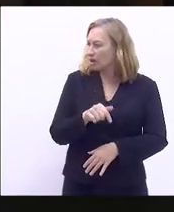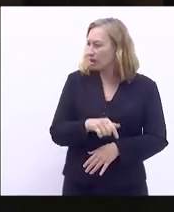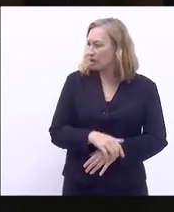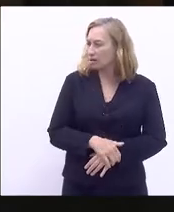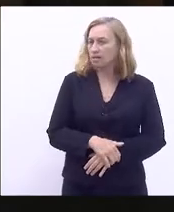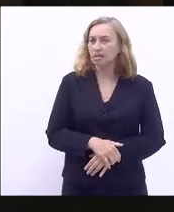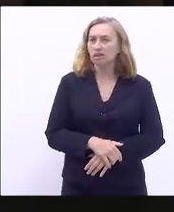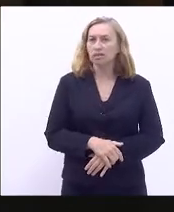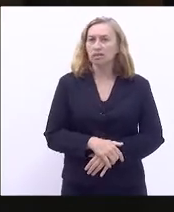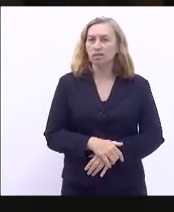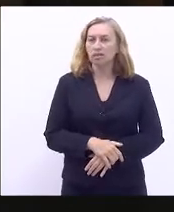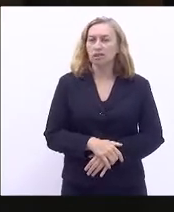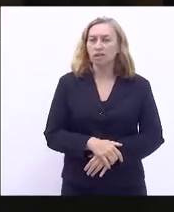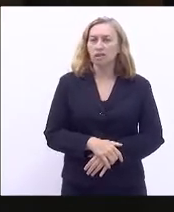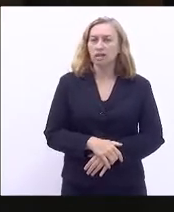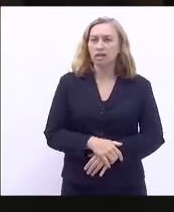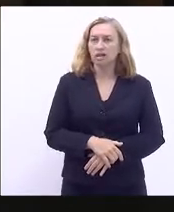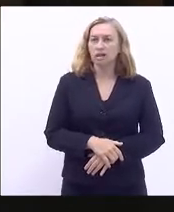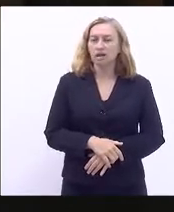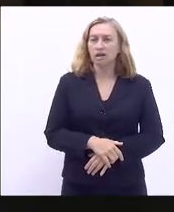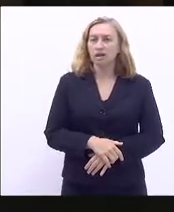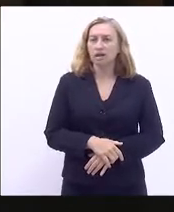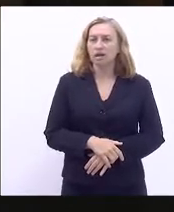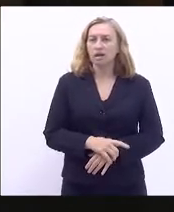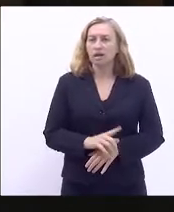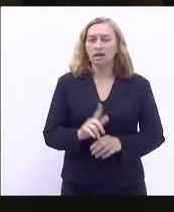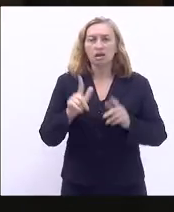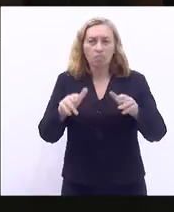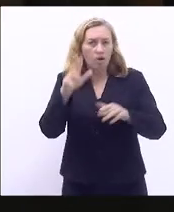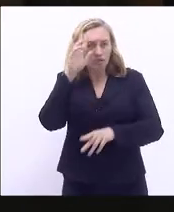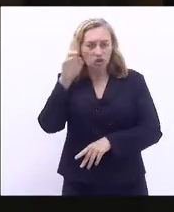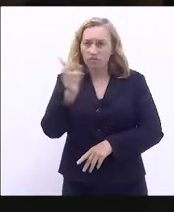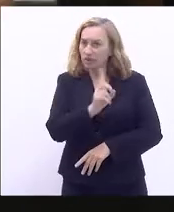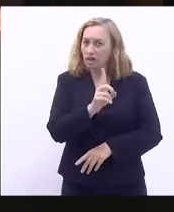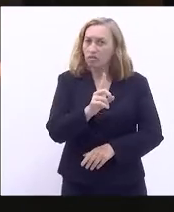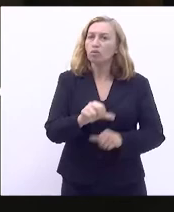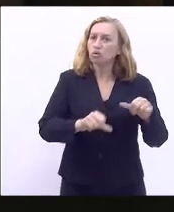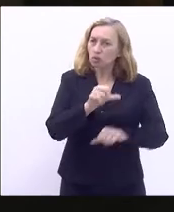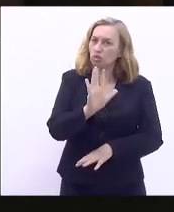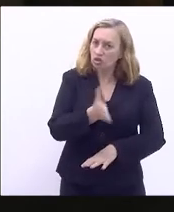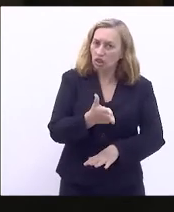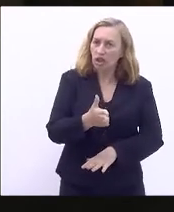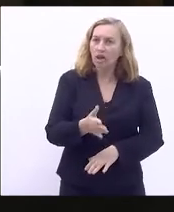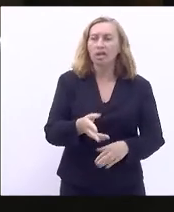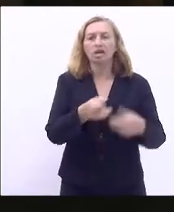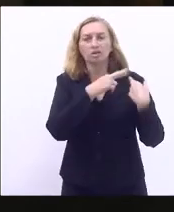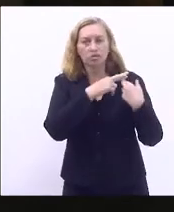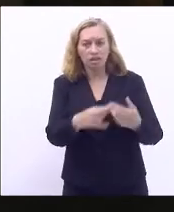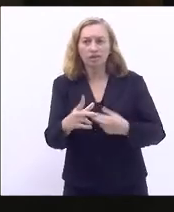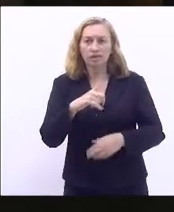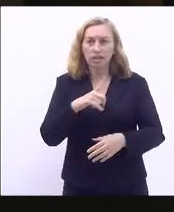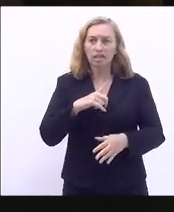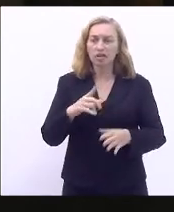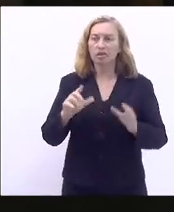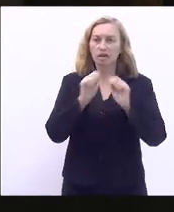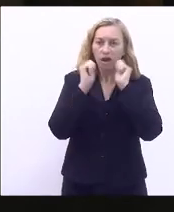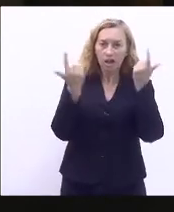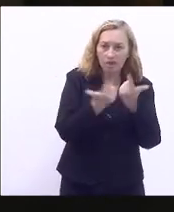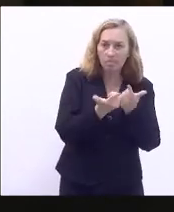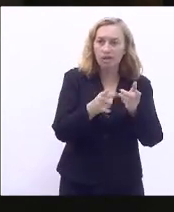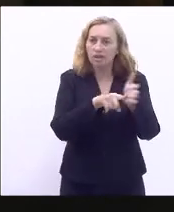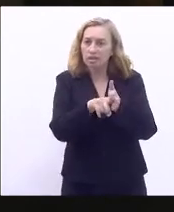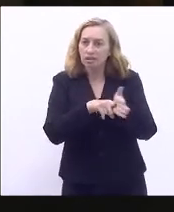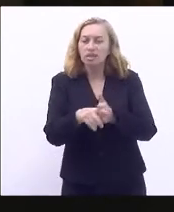da dona anterior. A empresa tem muitas responsabilidades. Será um prazer que a Assembleia possa fiscalizar com o deputado Carlos